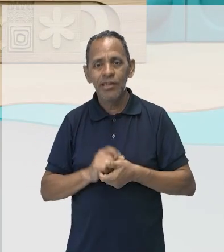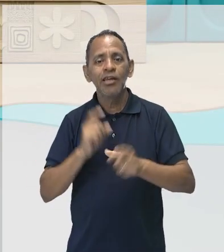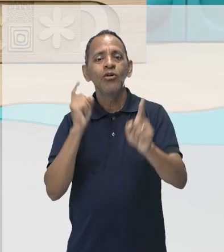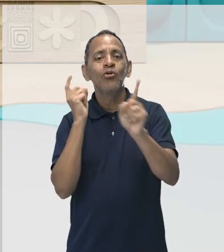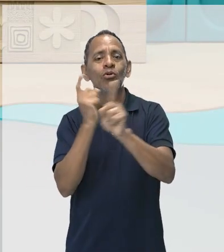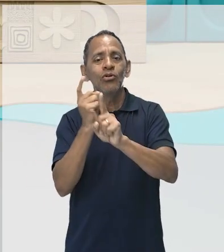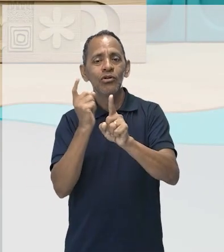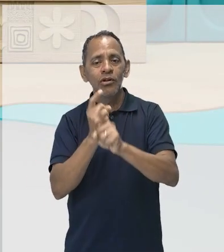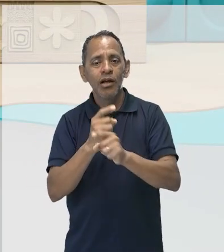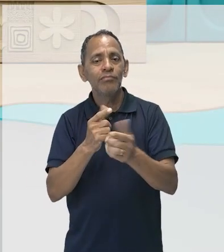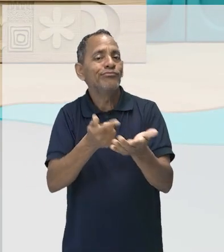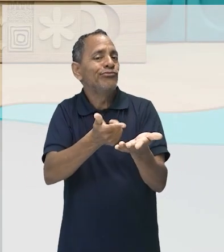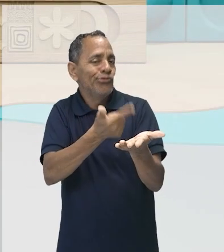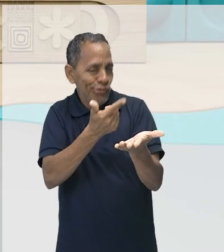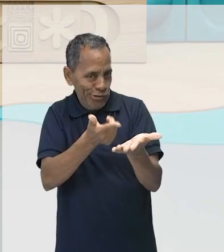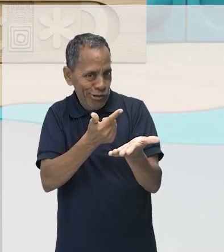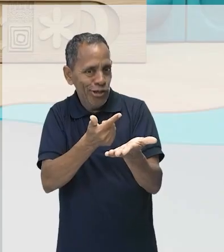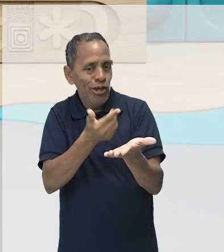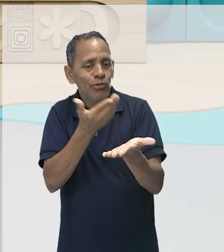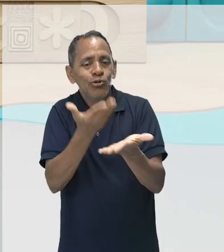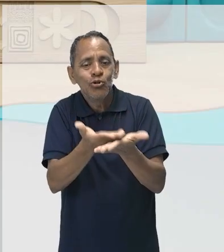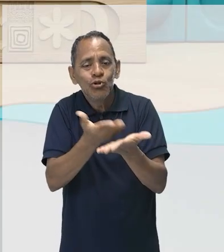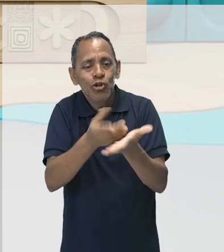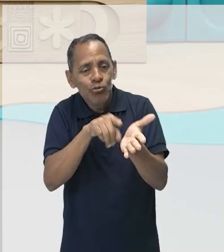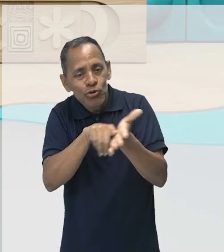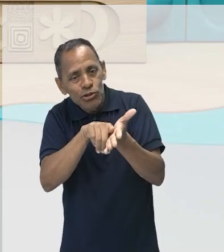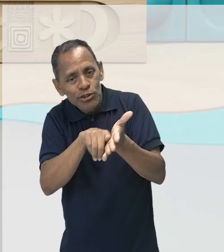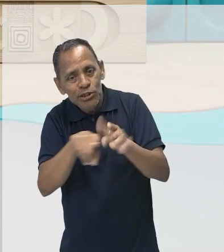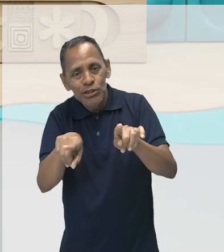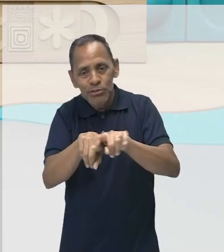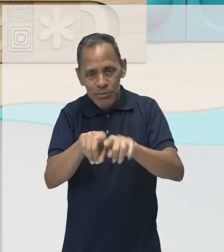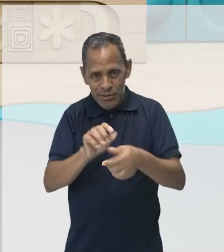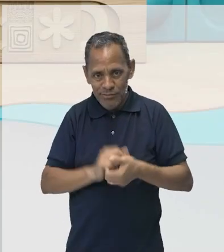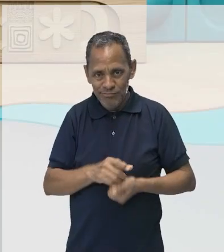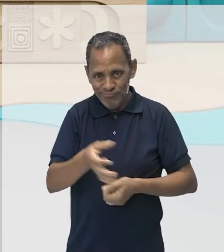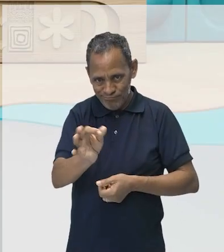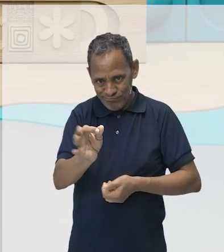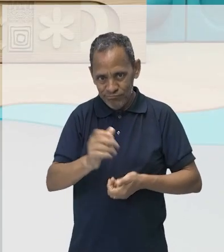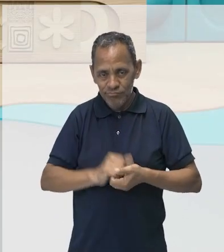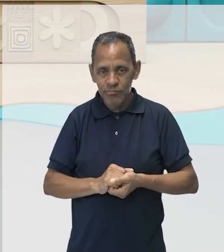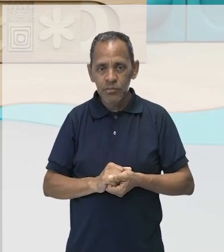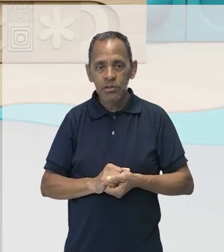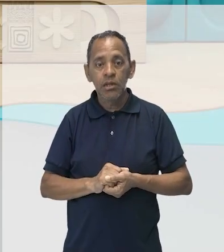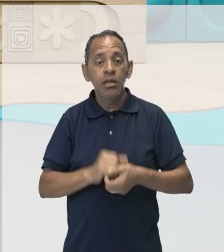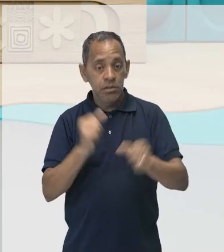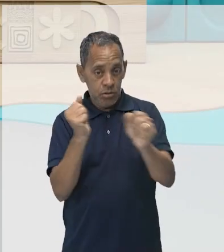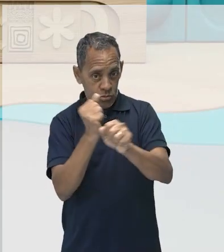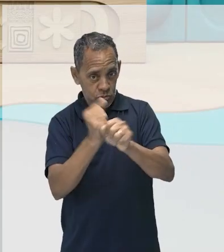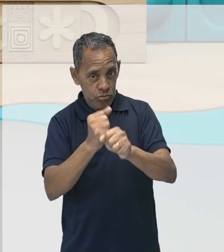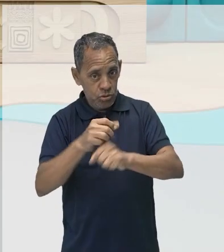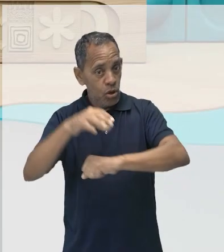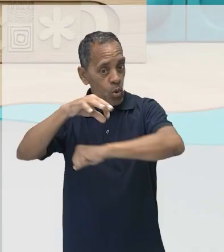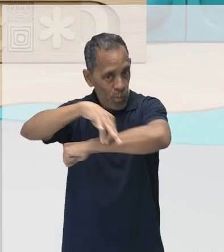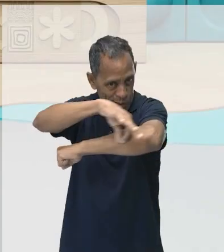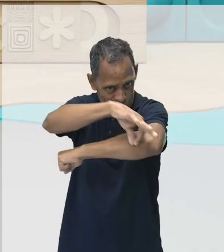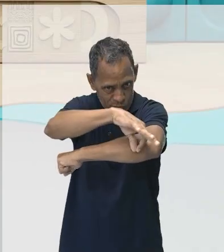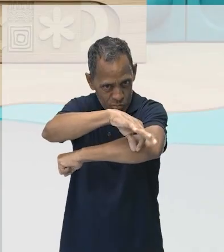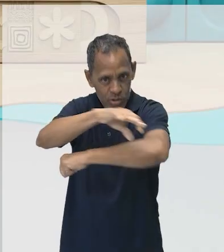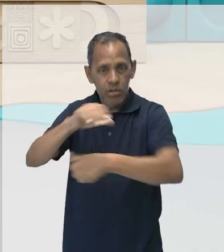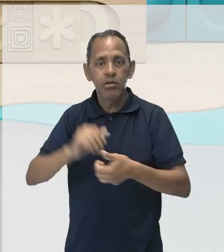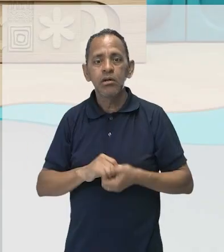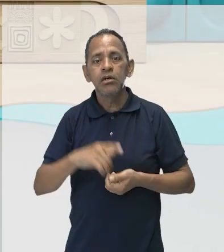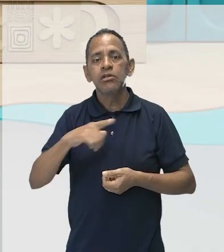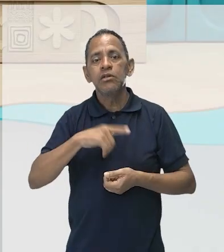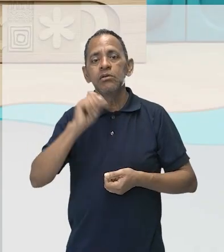ver, encontrar onde? Nos livros, estudando, certo? E aí, nessa construção